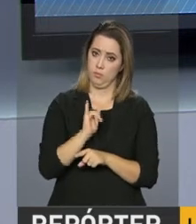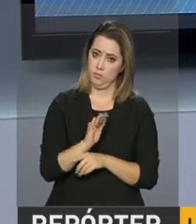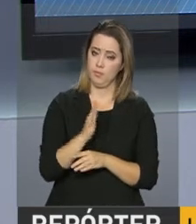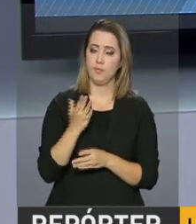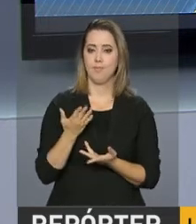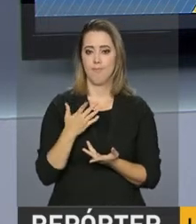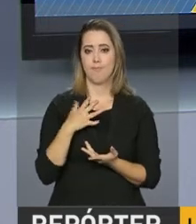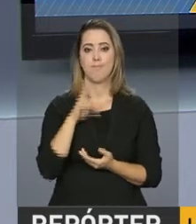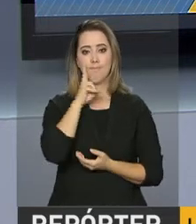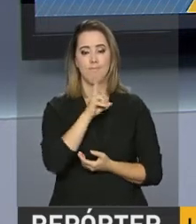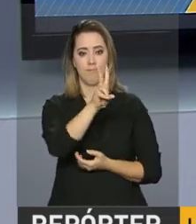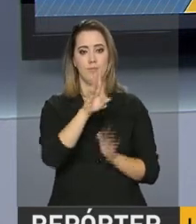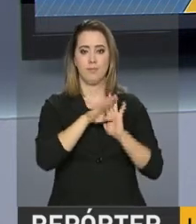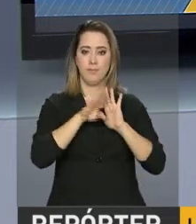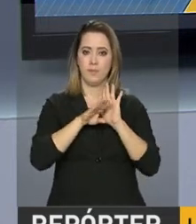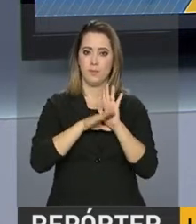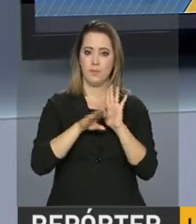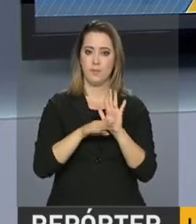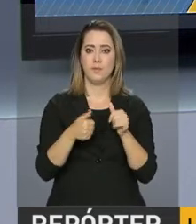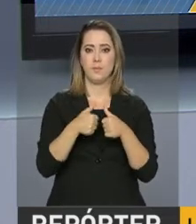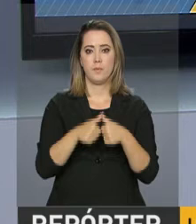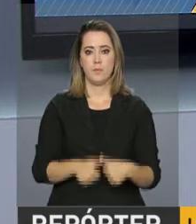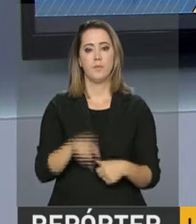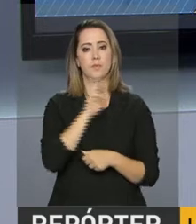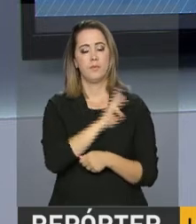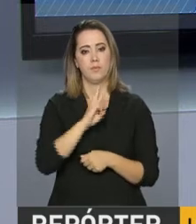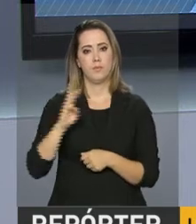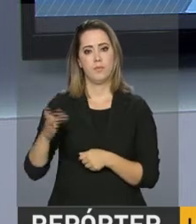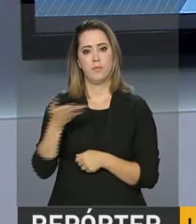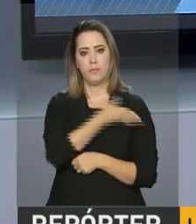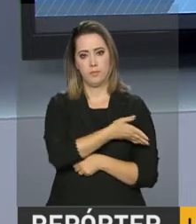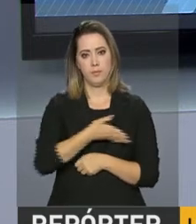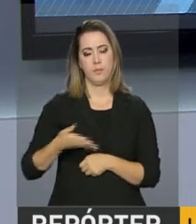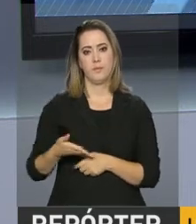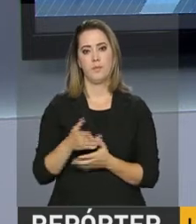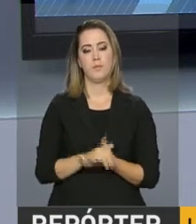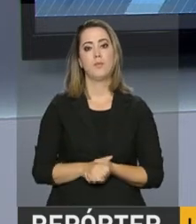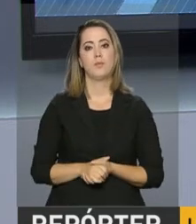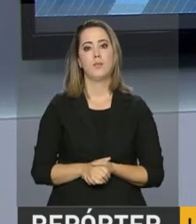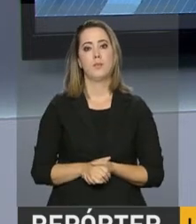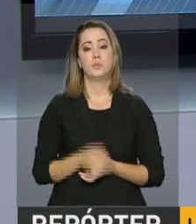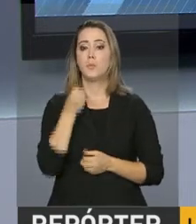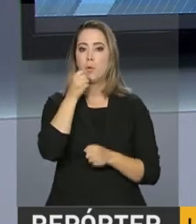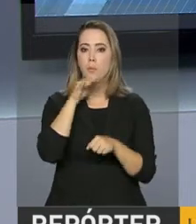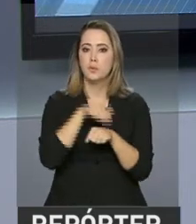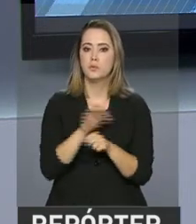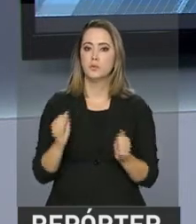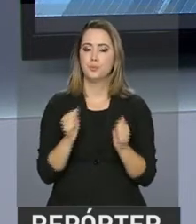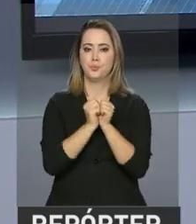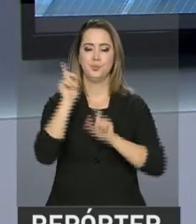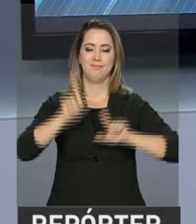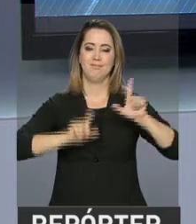em nosso canal no YouTube. E a programação completa também está disponível em nossa página na internet. Tenha uma ótima noite e